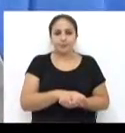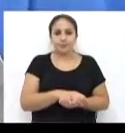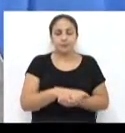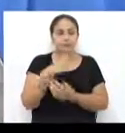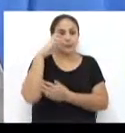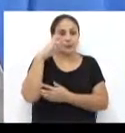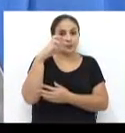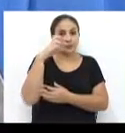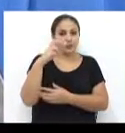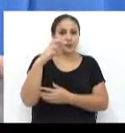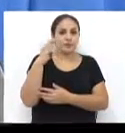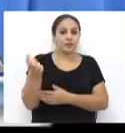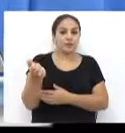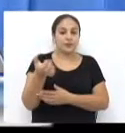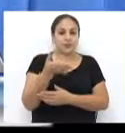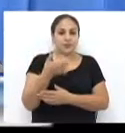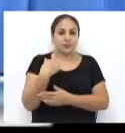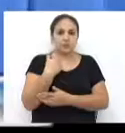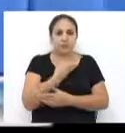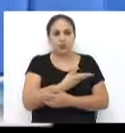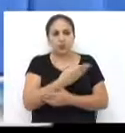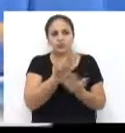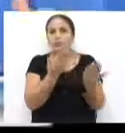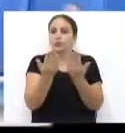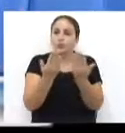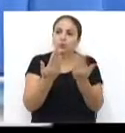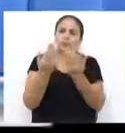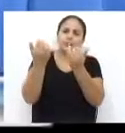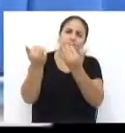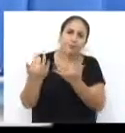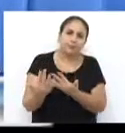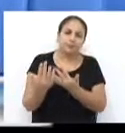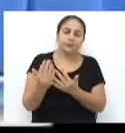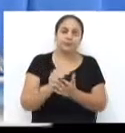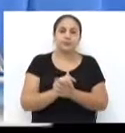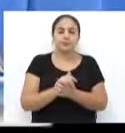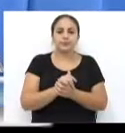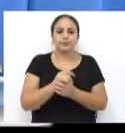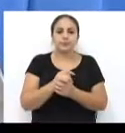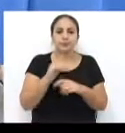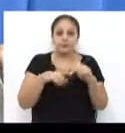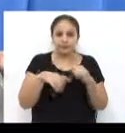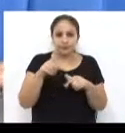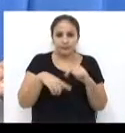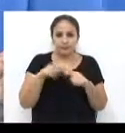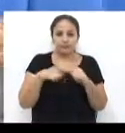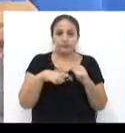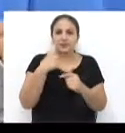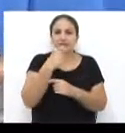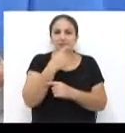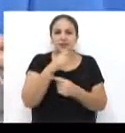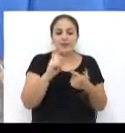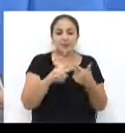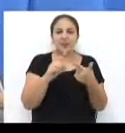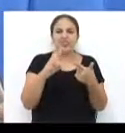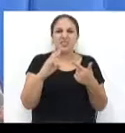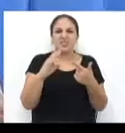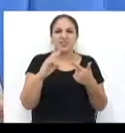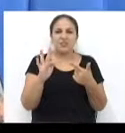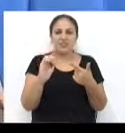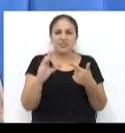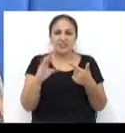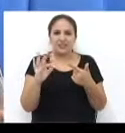Uma perspectiva de mercado novo. Então a gente está tirando as dúvidas de implante, de aparelho odontológico,